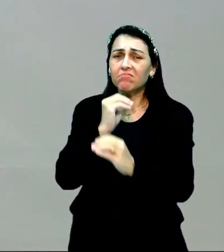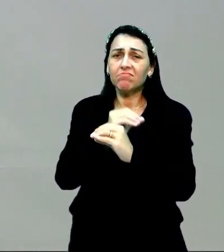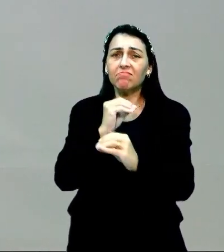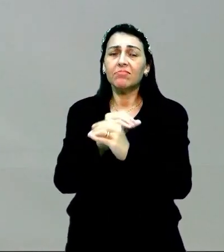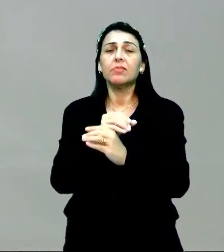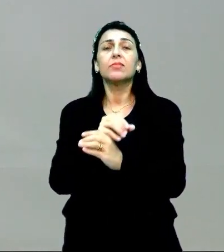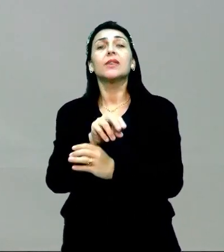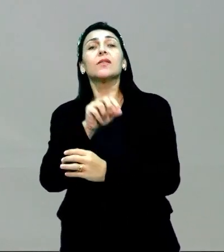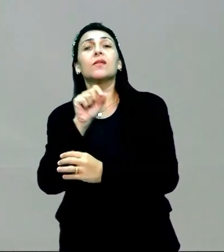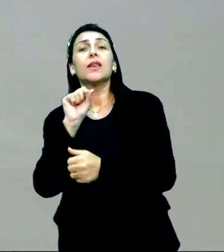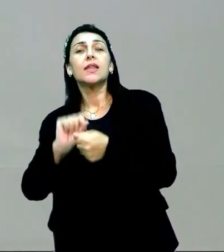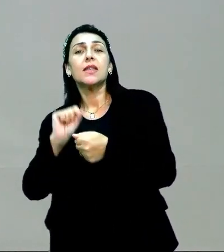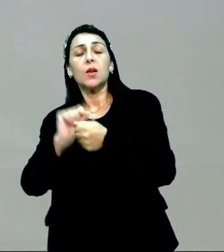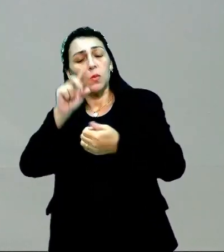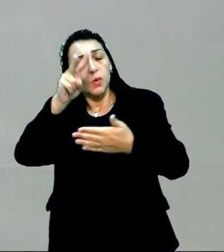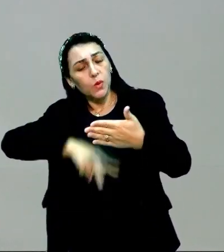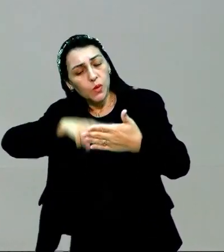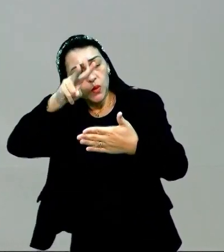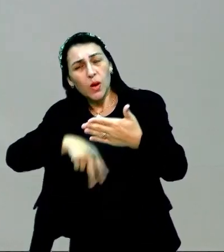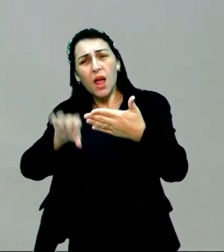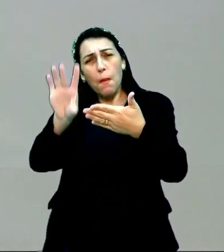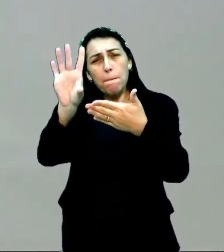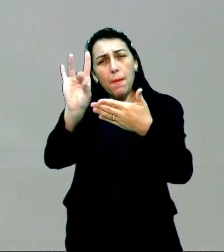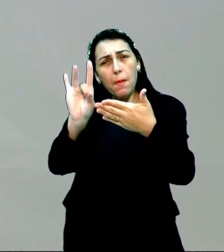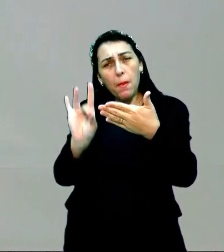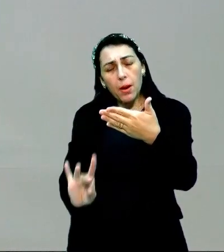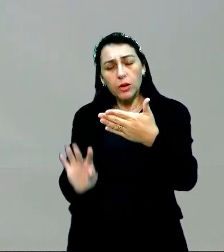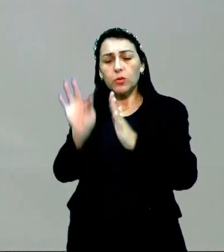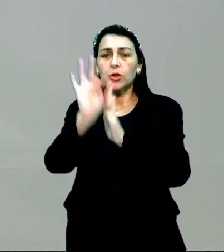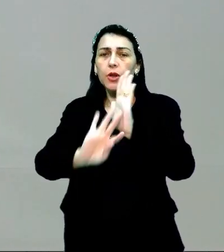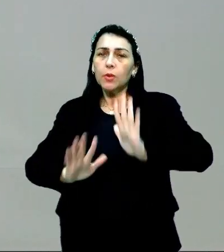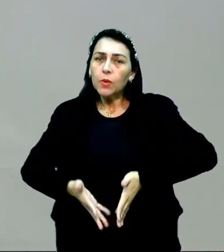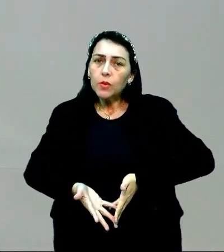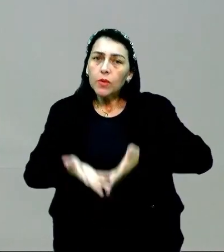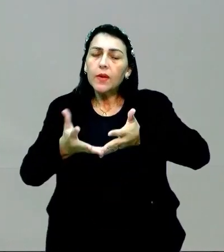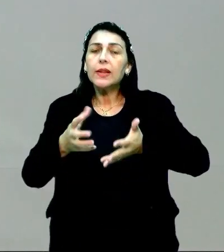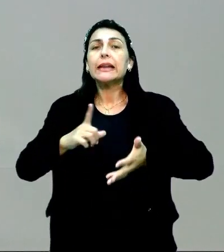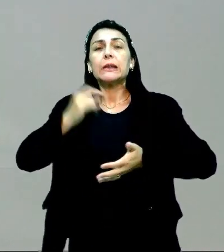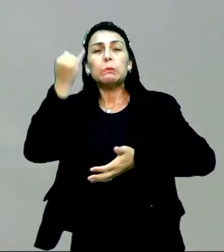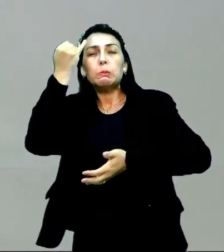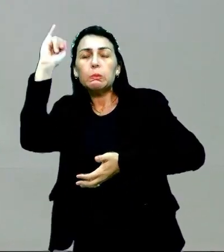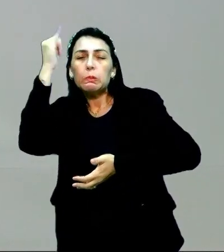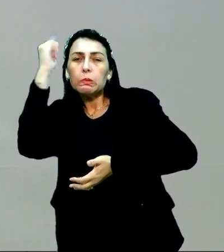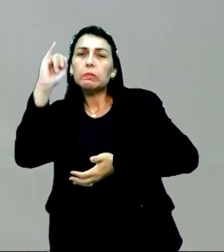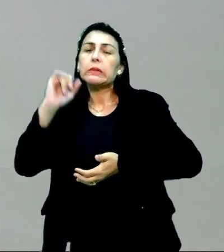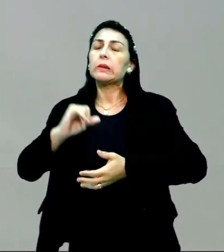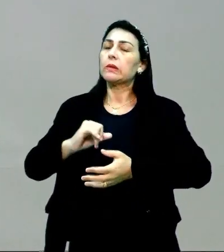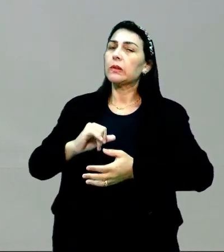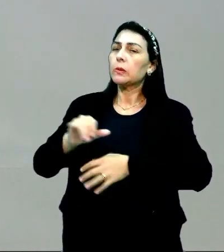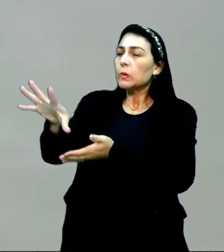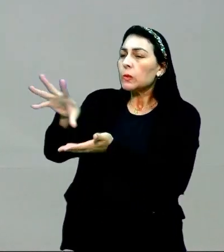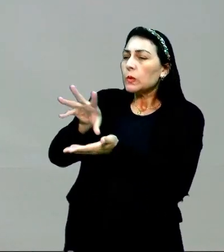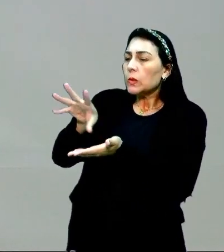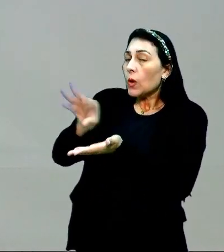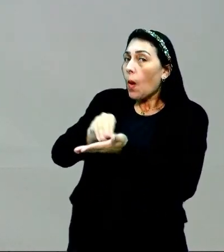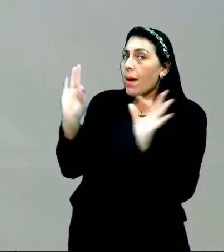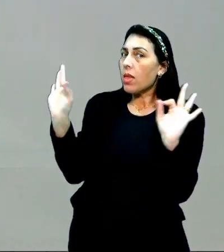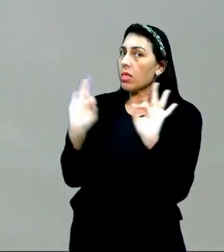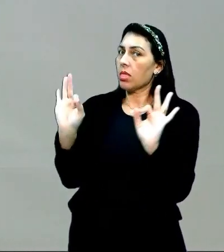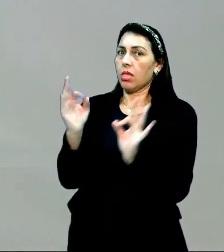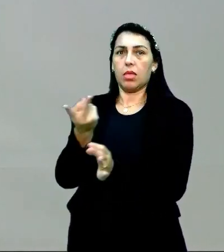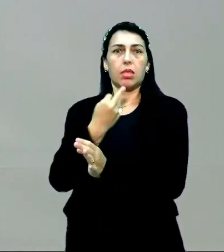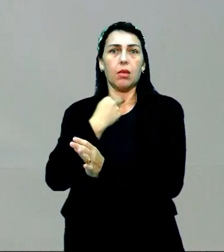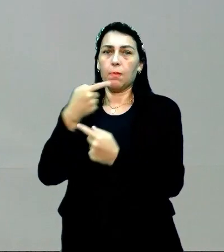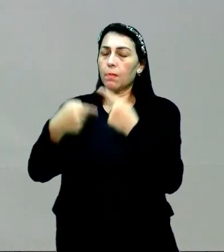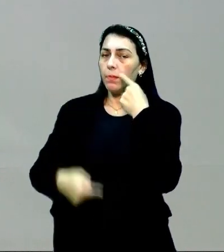aí você vai fazer uma leitura dos textos motivadores e aí você vai ter ideias, né? Você vai se inspirar. Você não vai copiar o